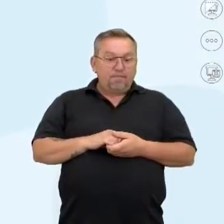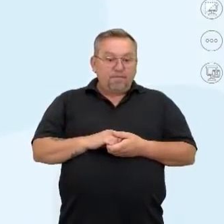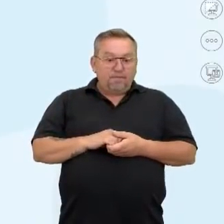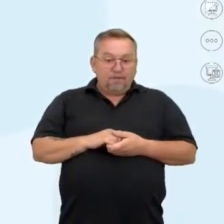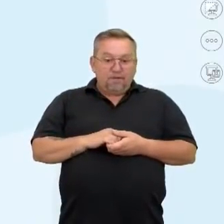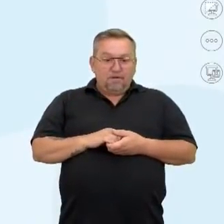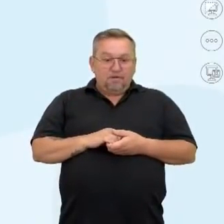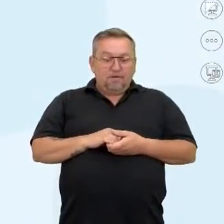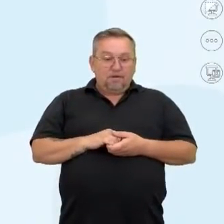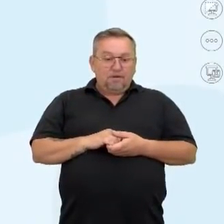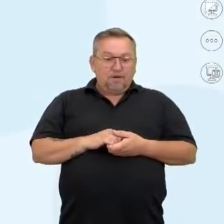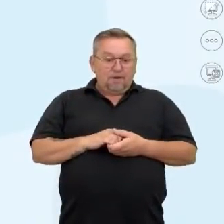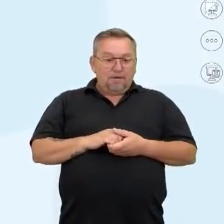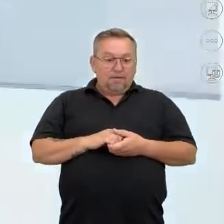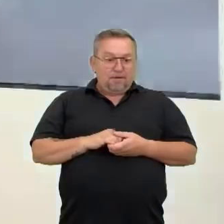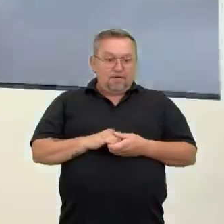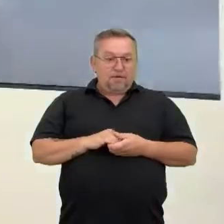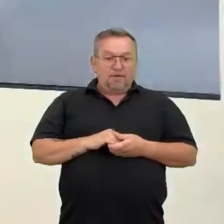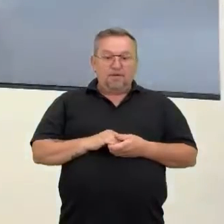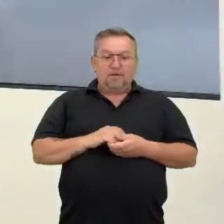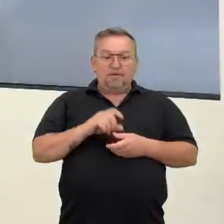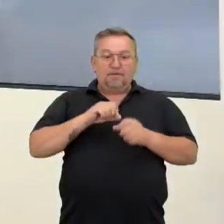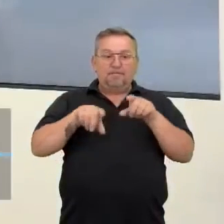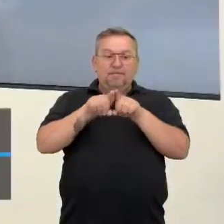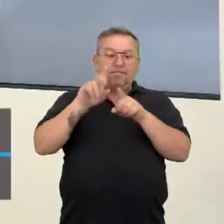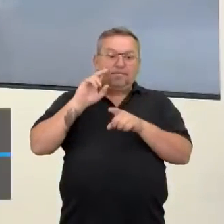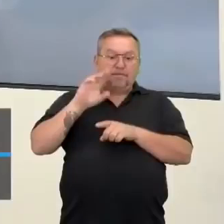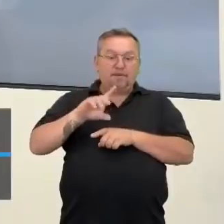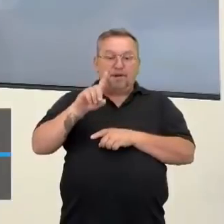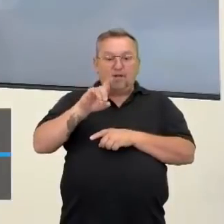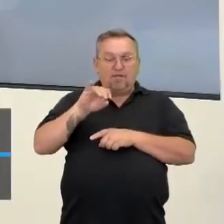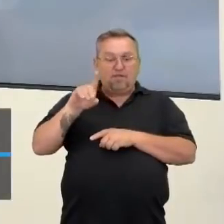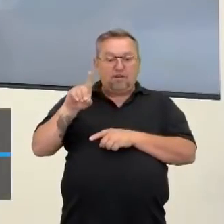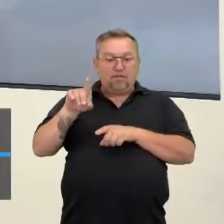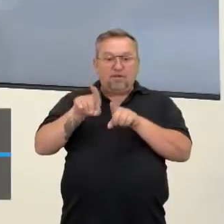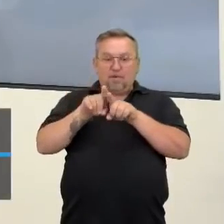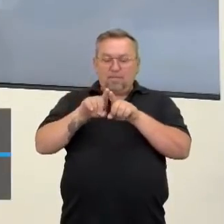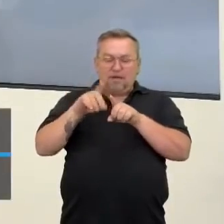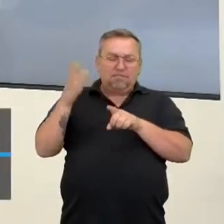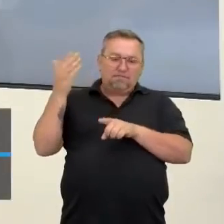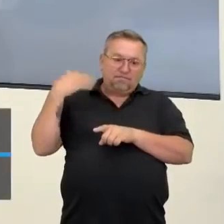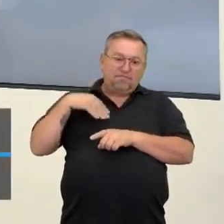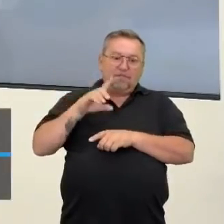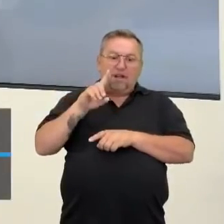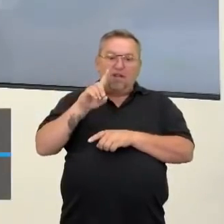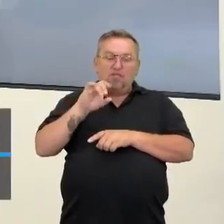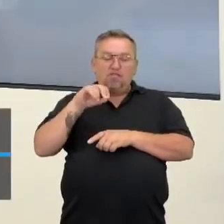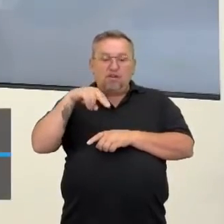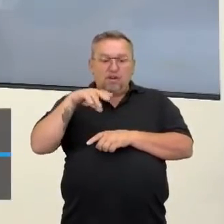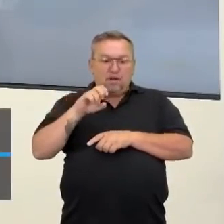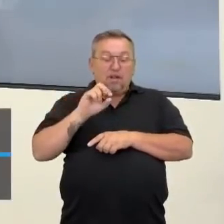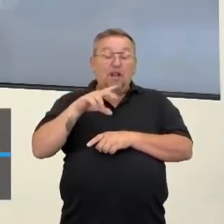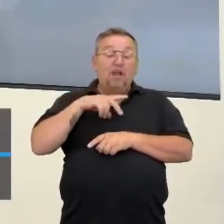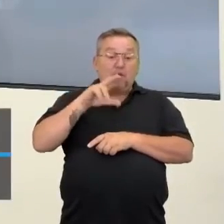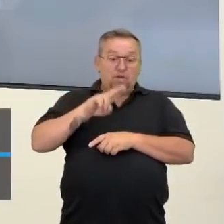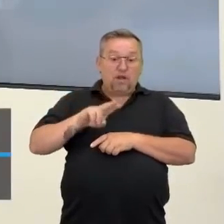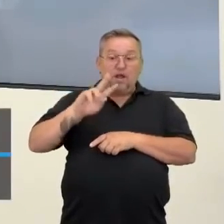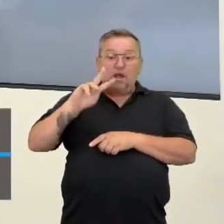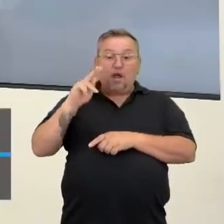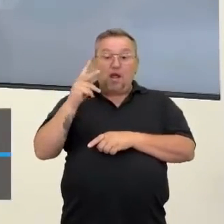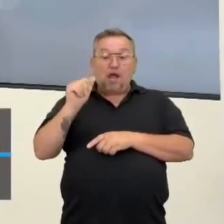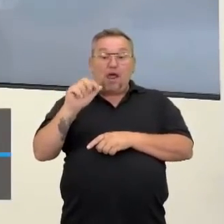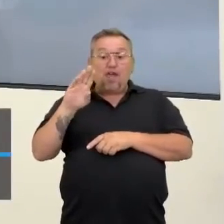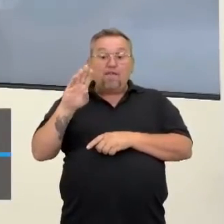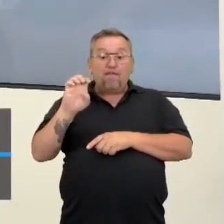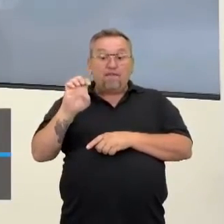é assim que funciona, tá? O verbo dinner não é I dinner, tá errado. I have dinner, I had dinner. Tem que usar o verbo have antes